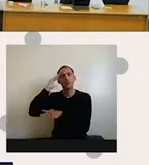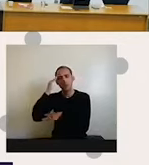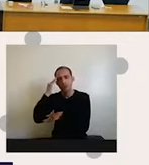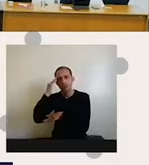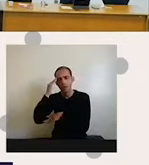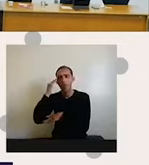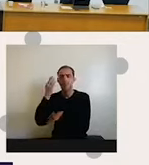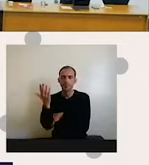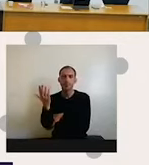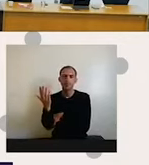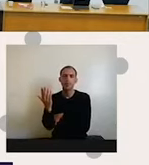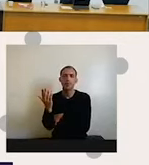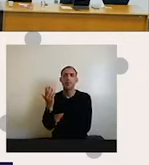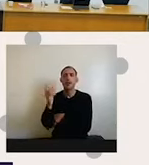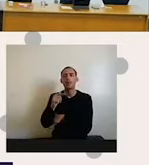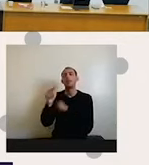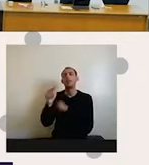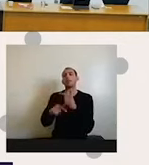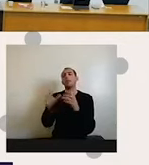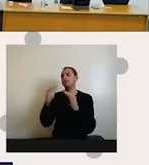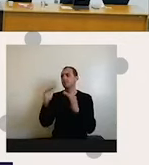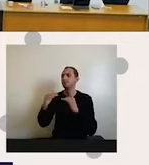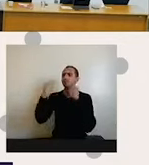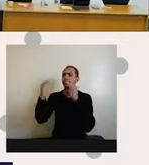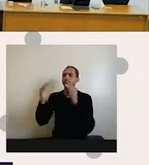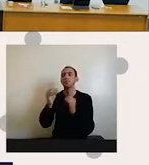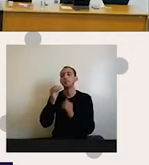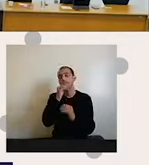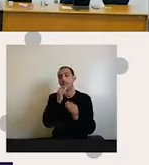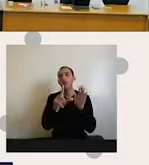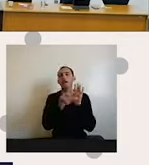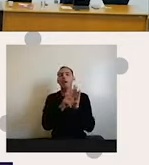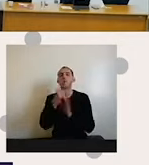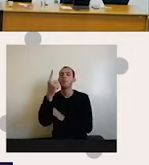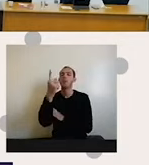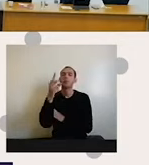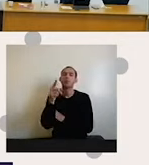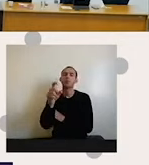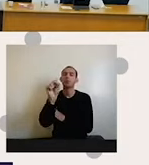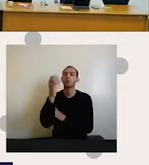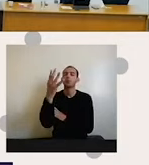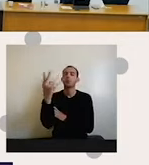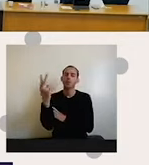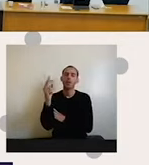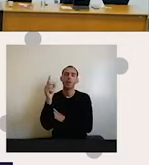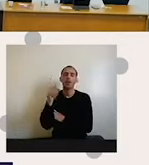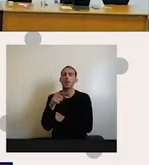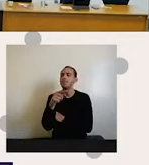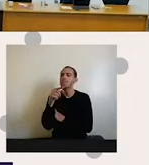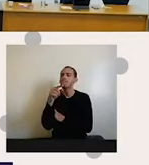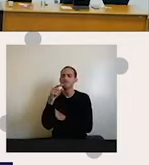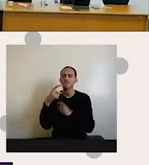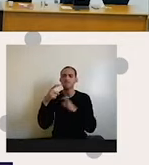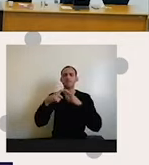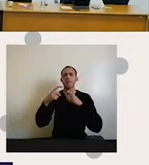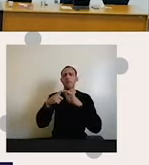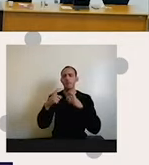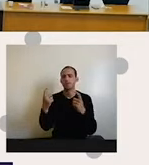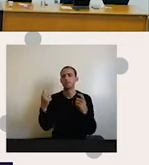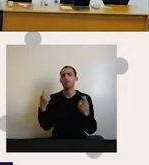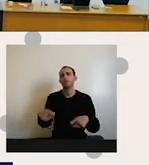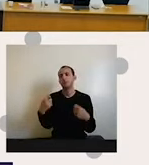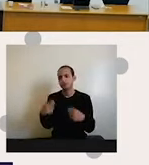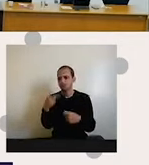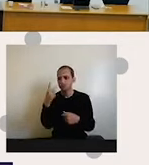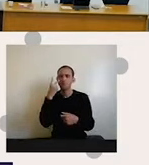12.842 do ato médico, que diz que a perícia ela é um ato privativo médico, né? O perito ele nem sempre tem uma formação técnica na área